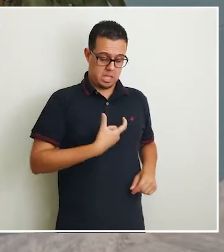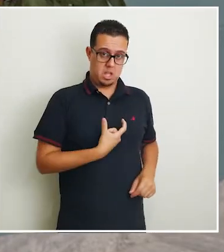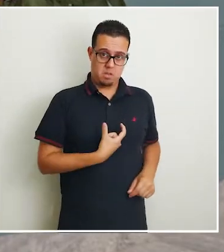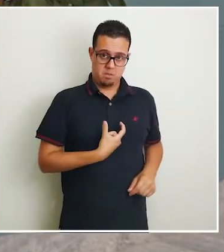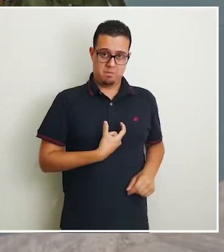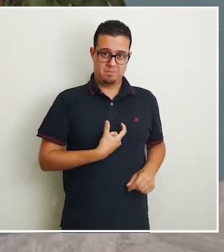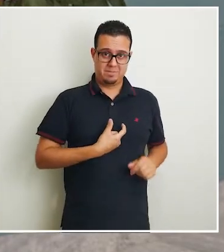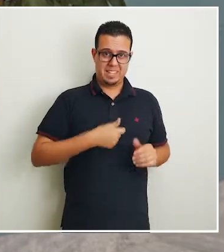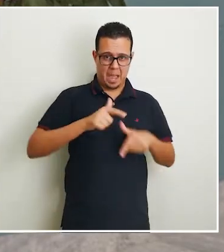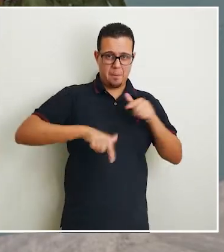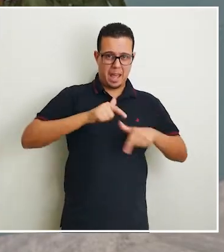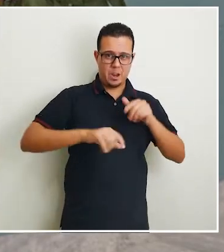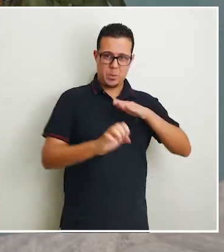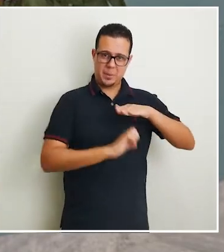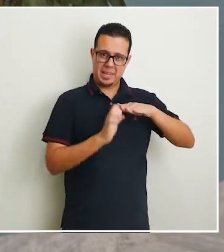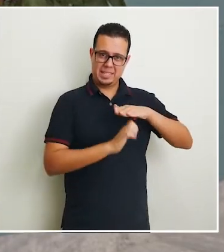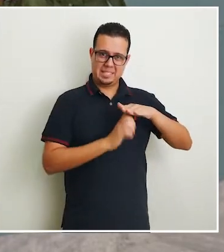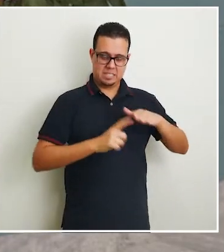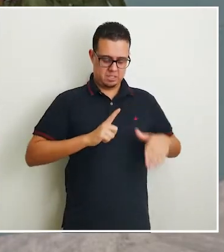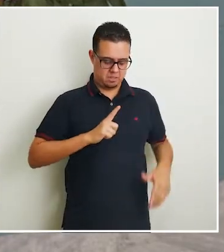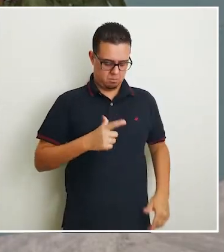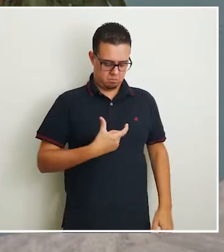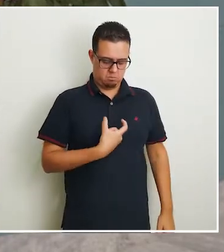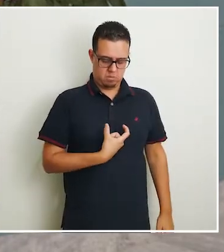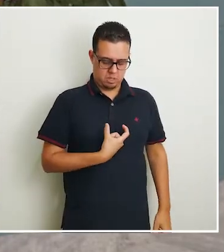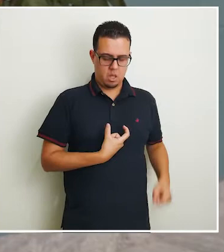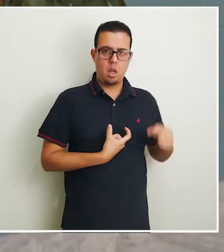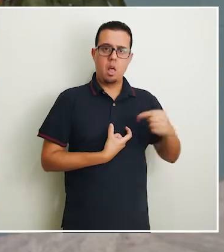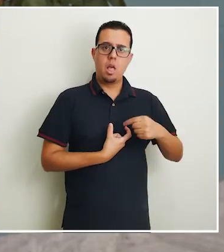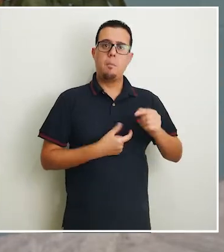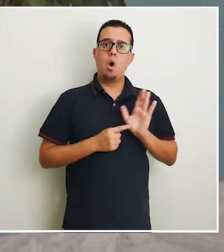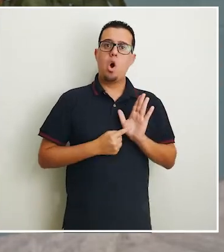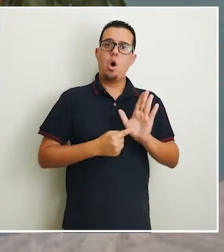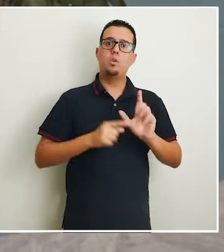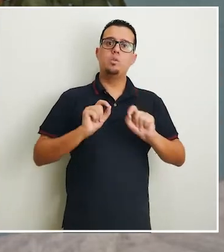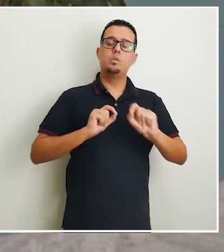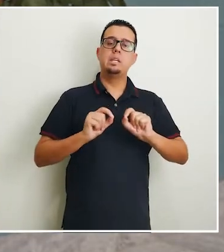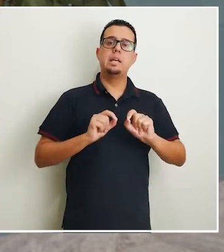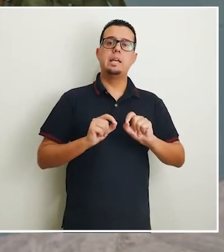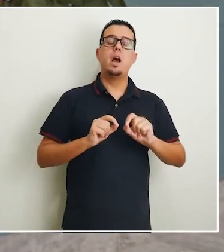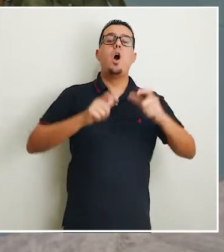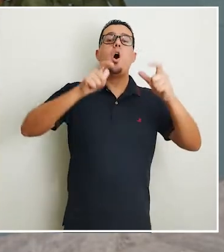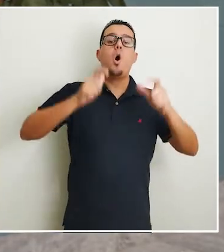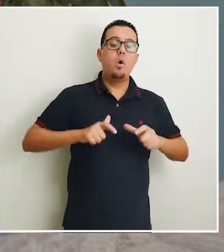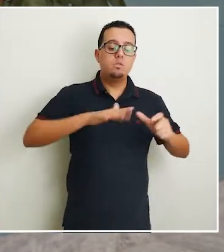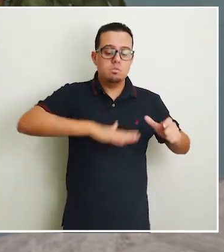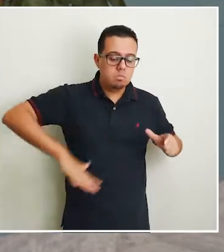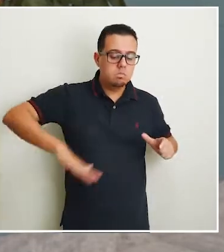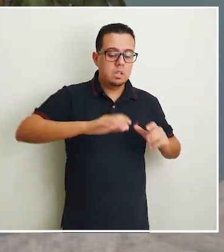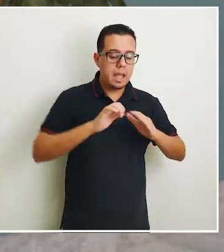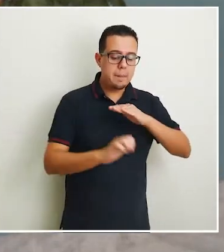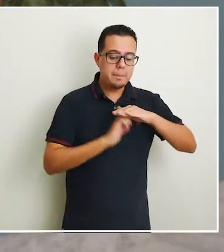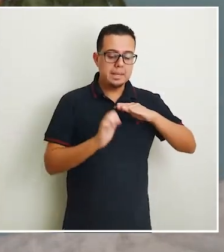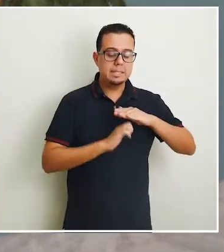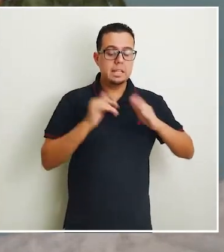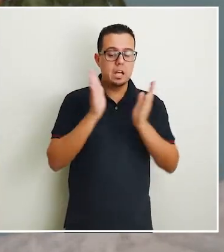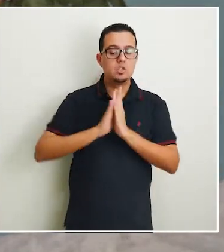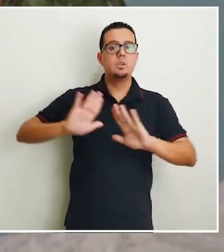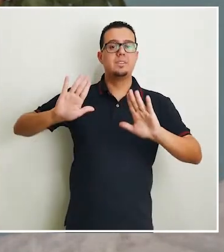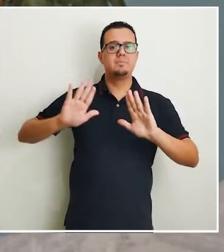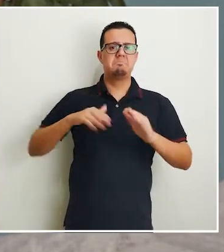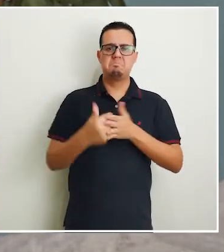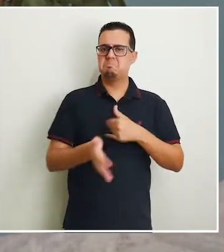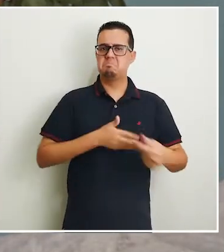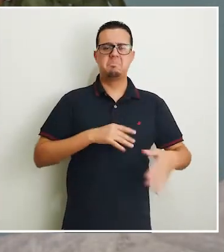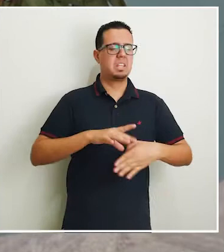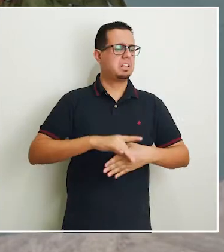identidade funcional, aquele crachá está apontando para um ambiente onde Deus deve ser adorado. Seja a função, seja o cargo,